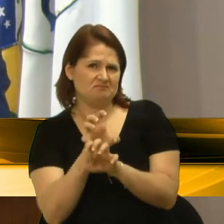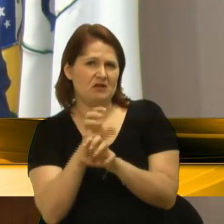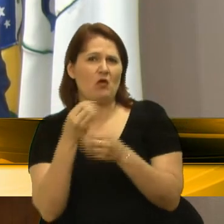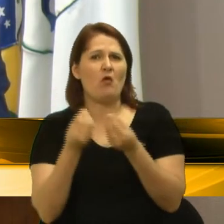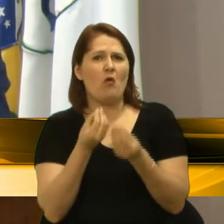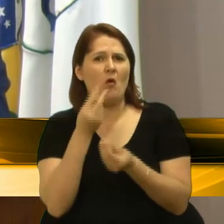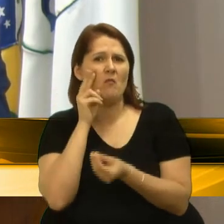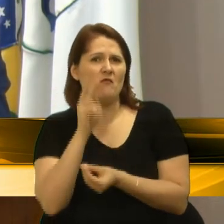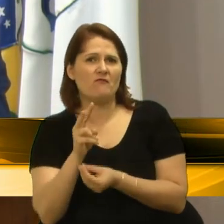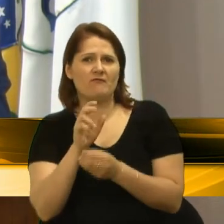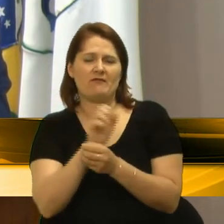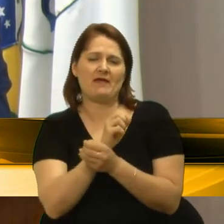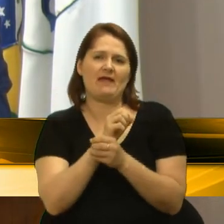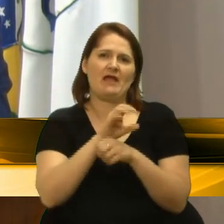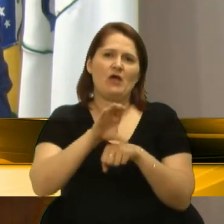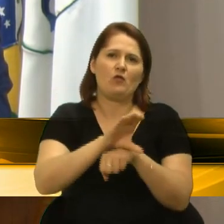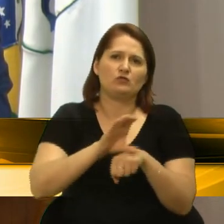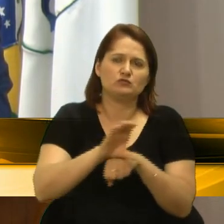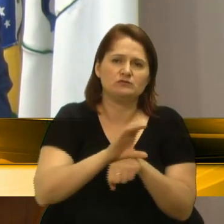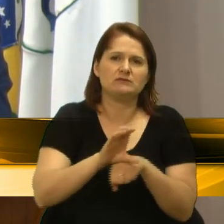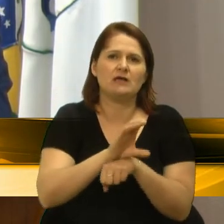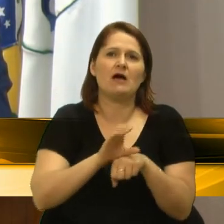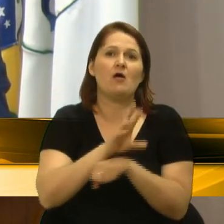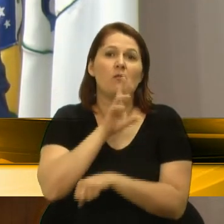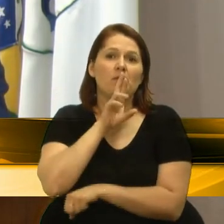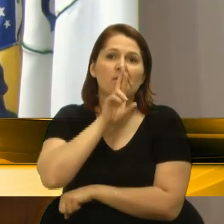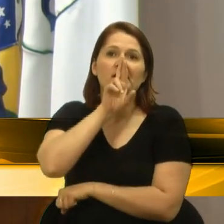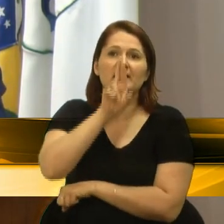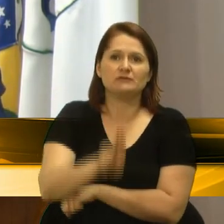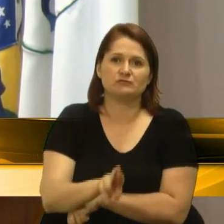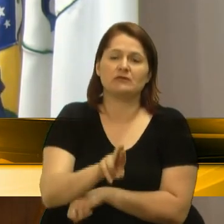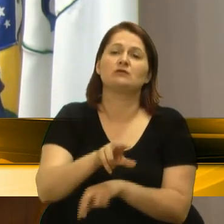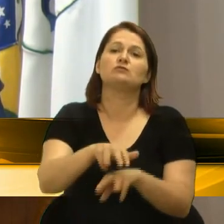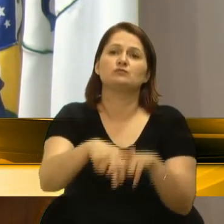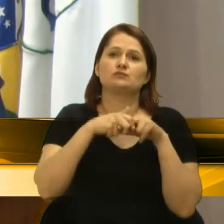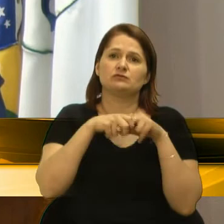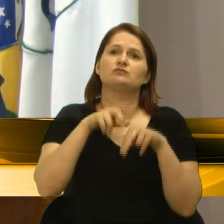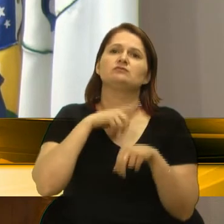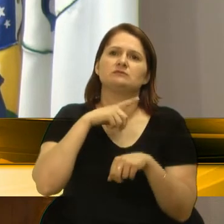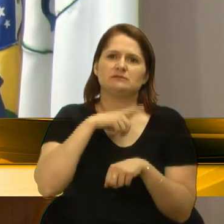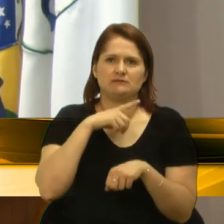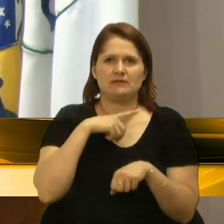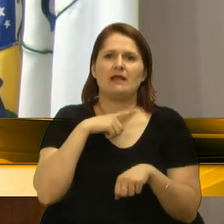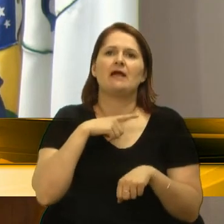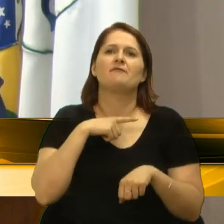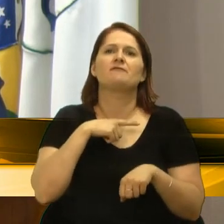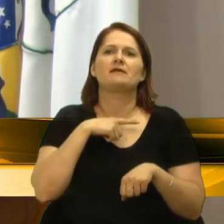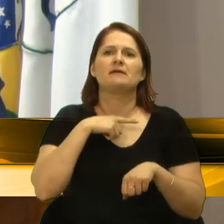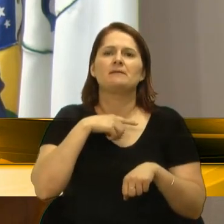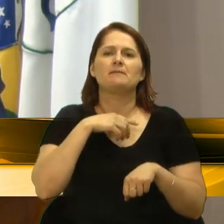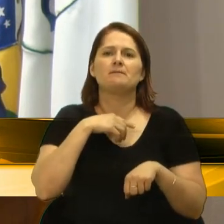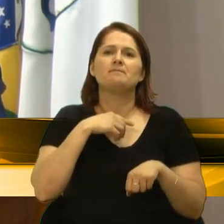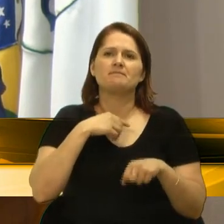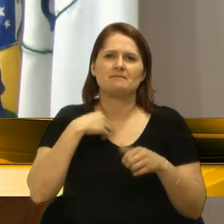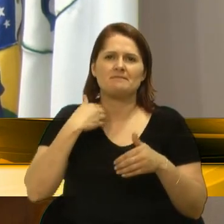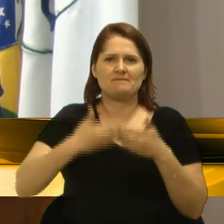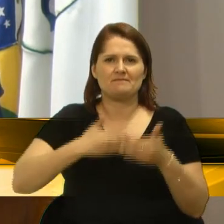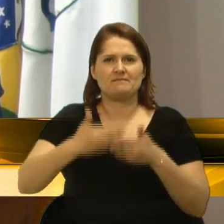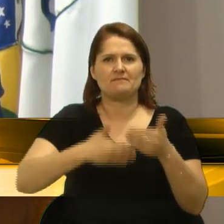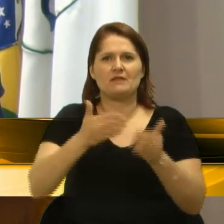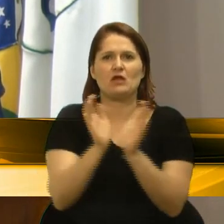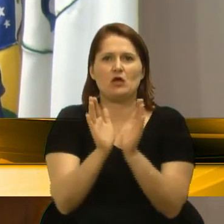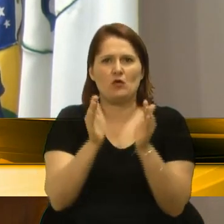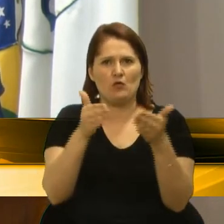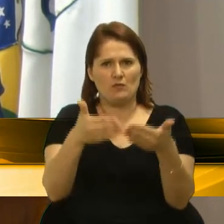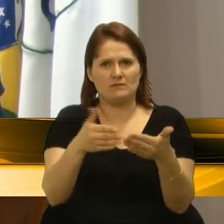para a obtenção de resultado diverso. Durante a instrução, a comissão processante utilizou categorias do direito para embasar